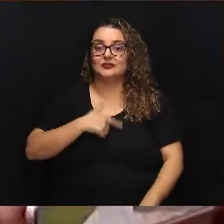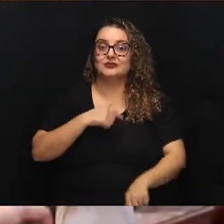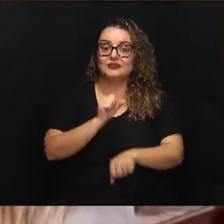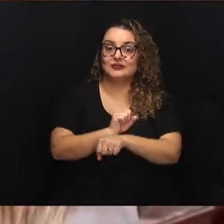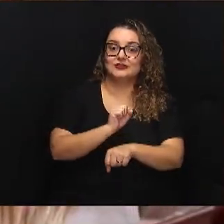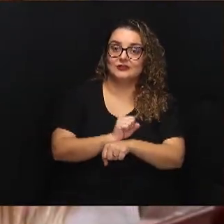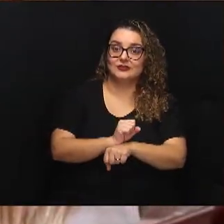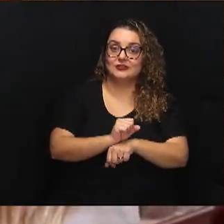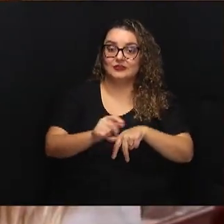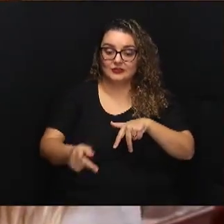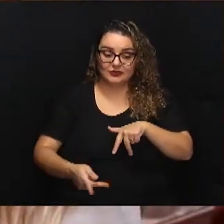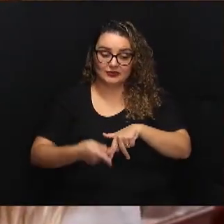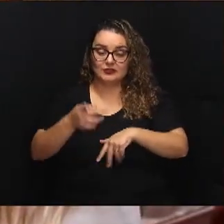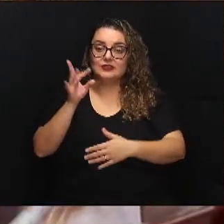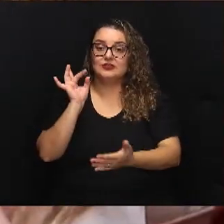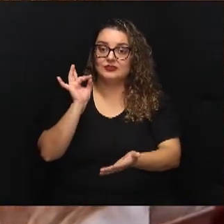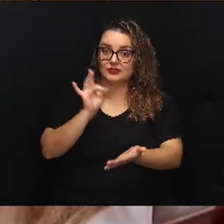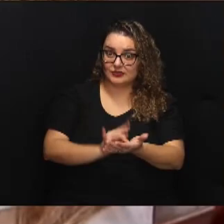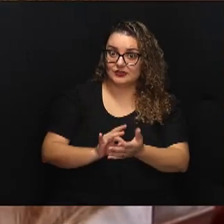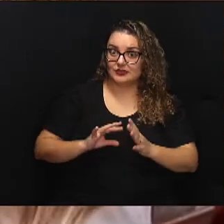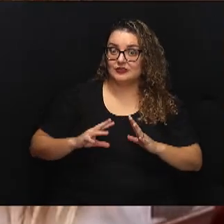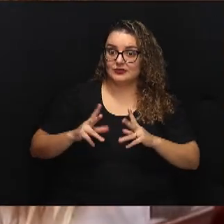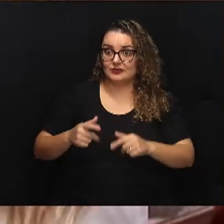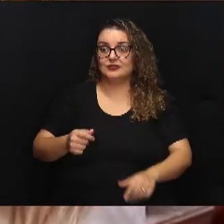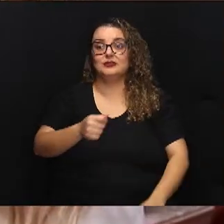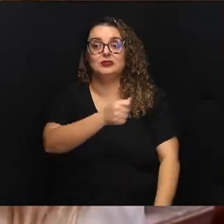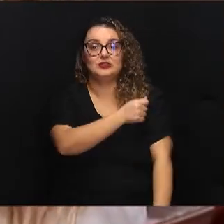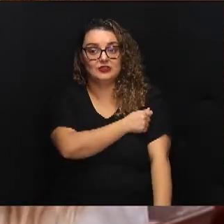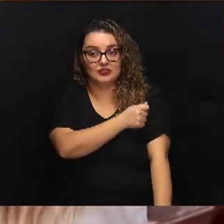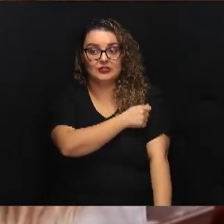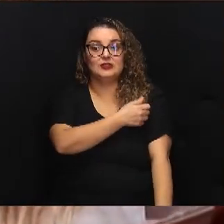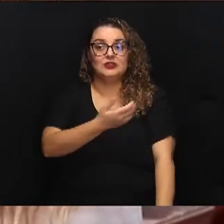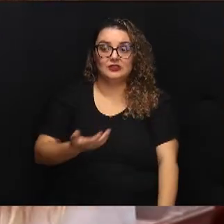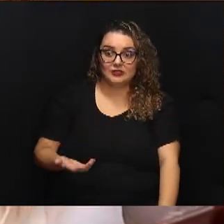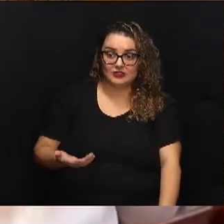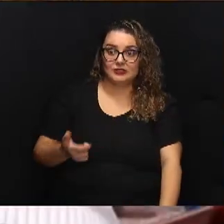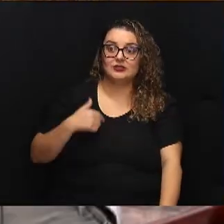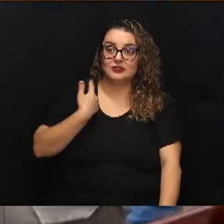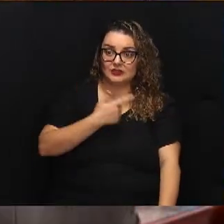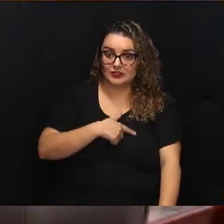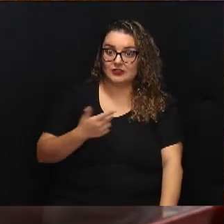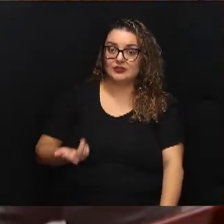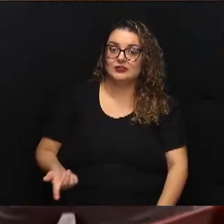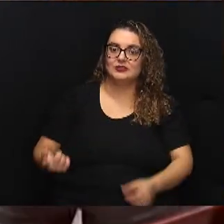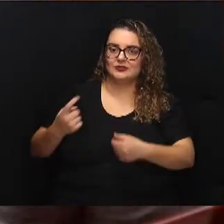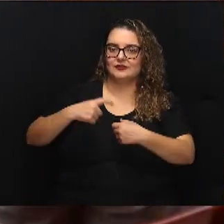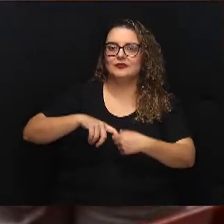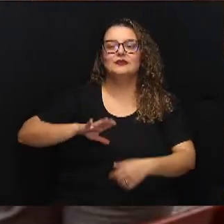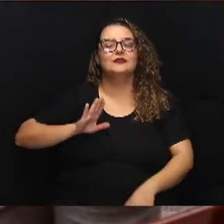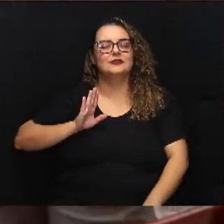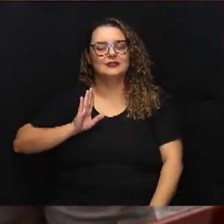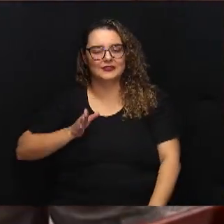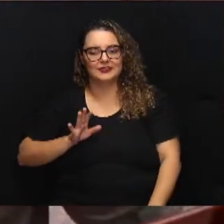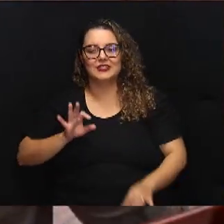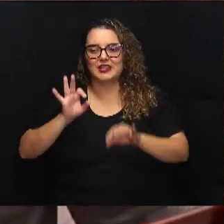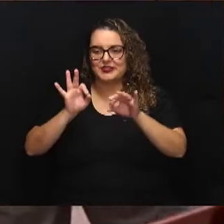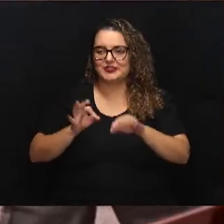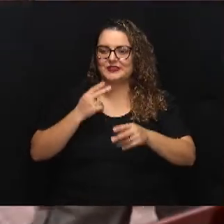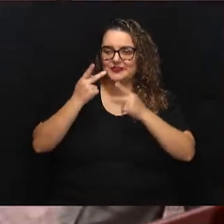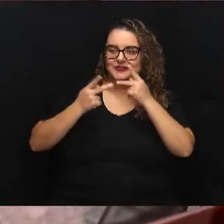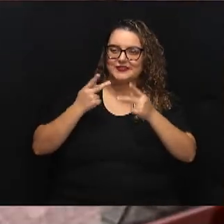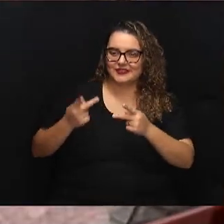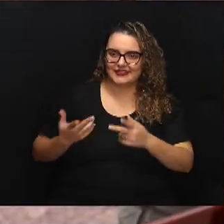o pronunciamento oficial aqui de todas as autoridades e a gente volta daqui a pouquinho, justamente falando